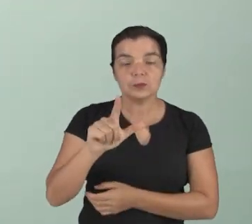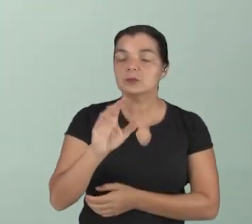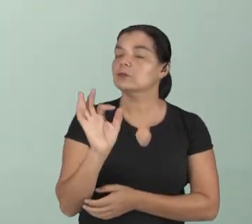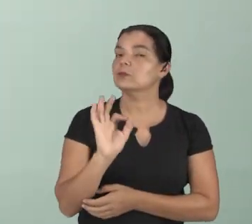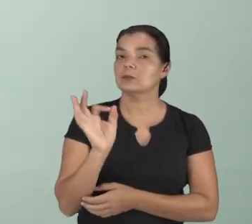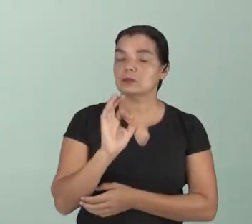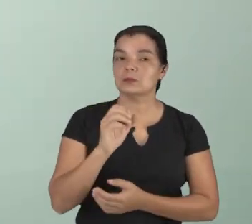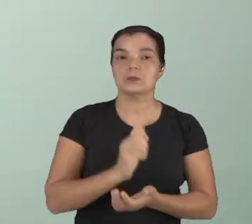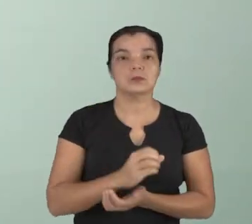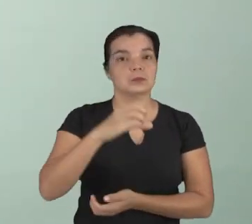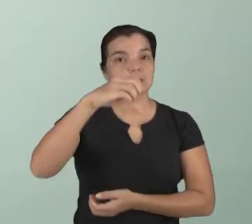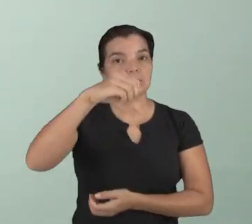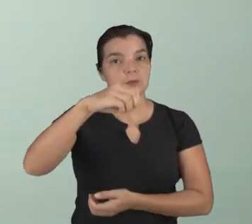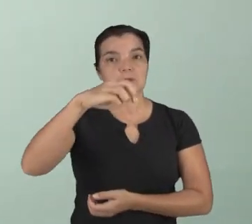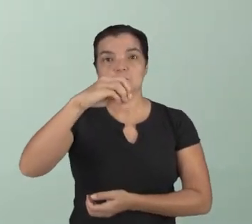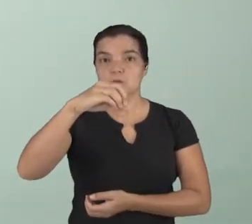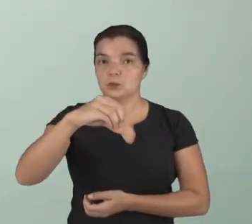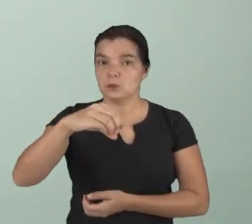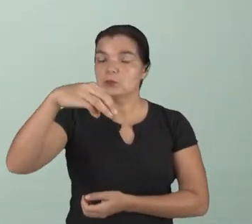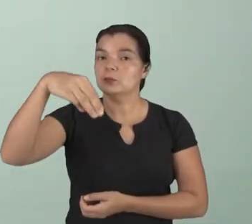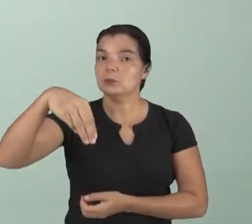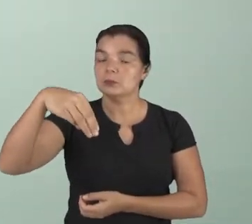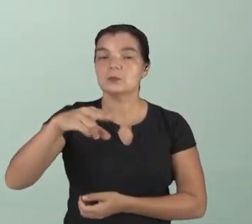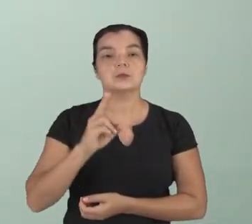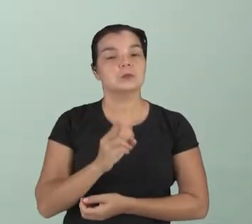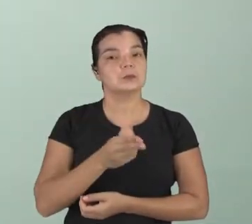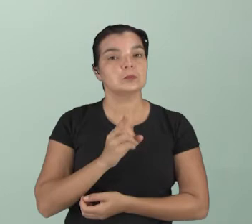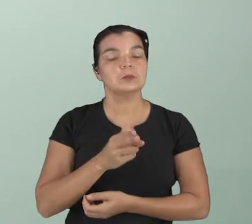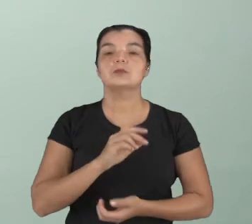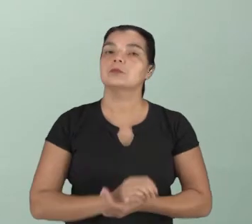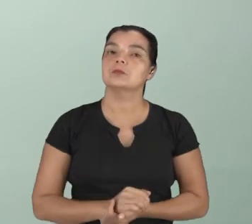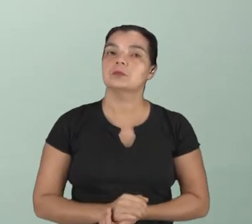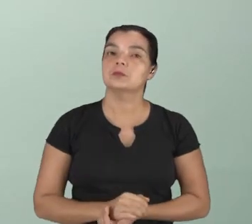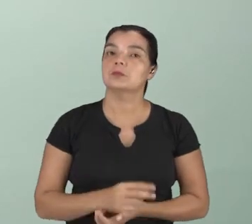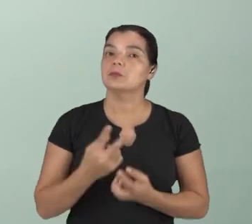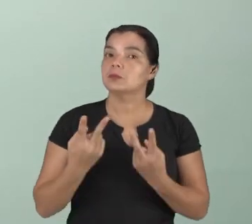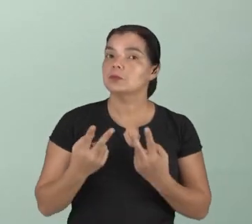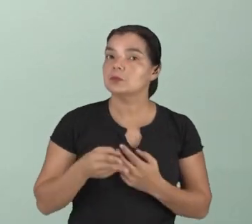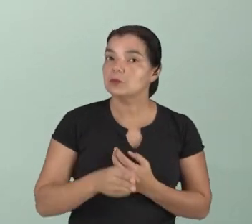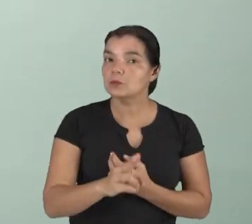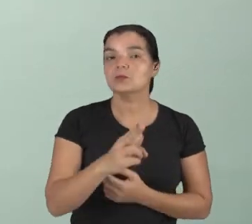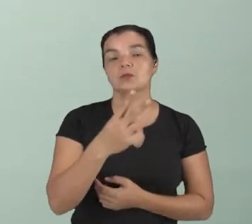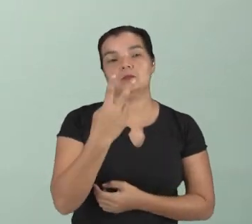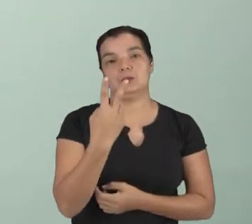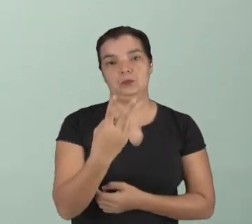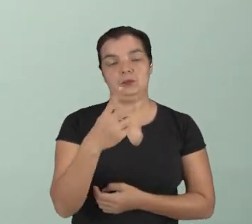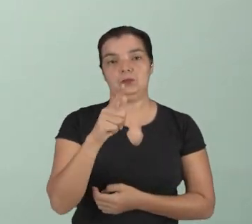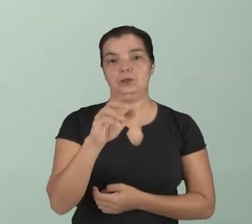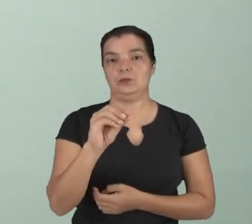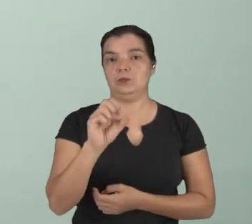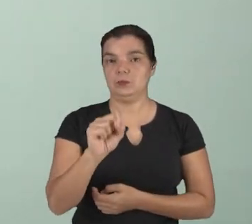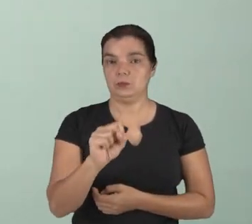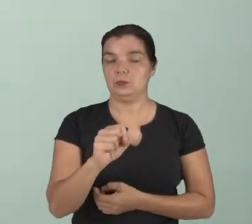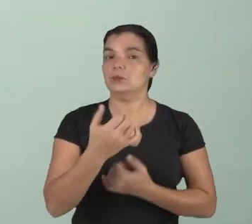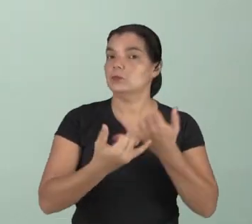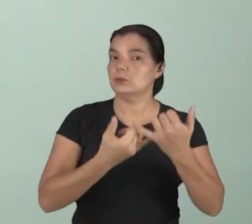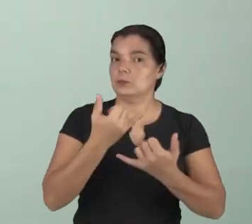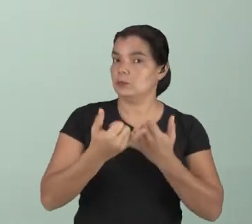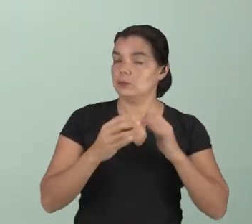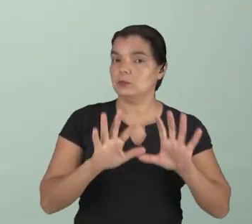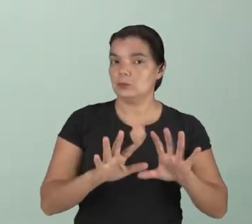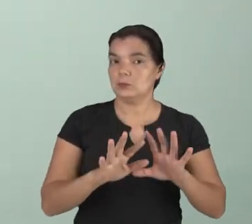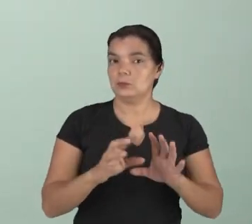vai ser 90 minutos e os mesmos 2 gols. É aquela brincadeira ali. Vai